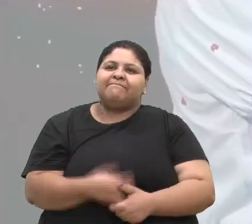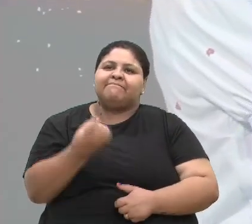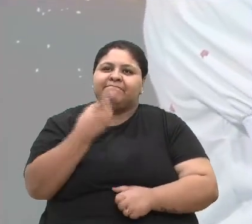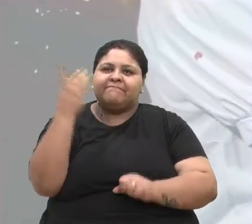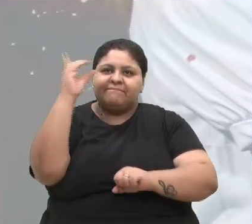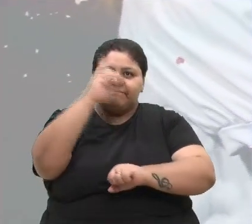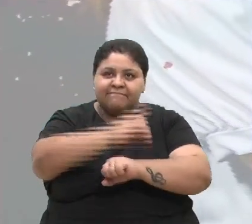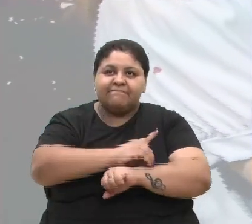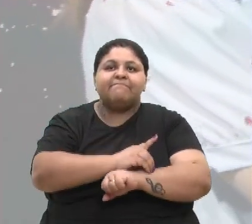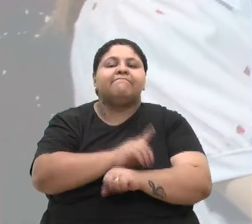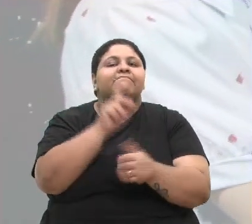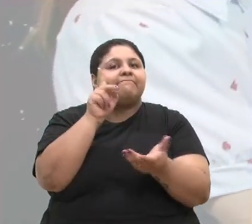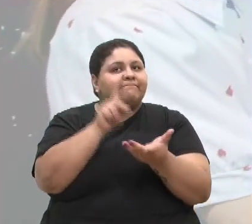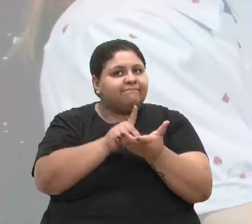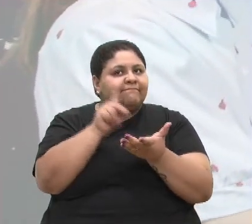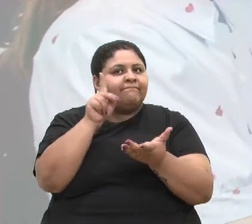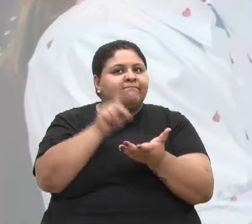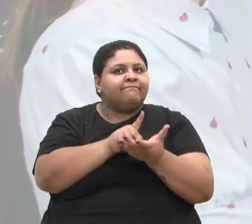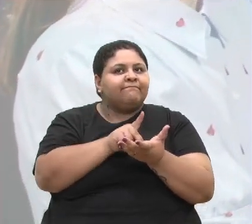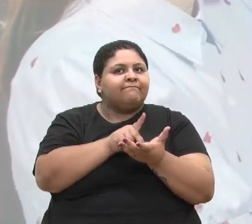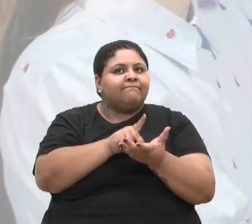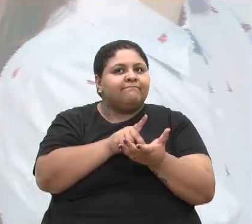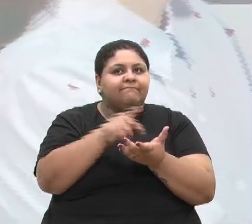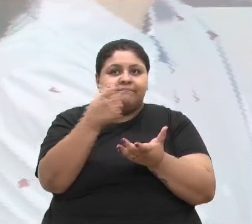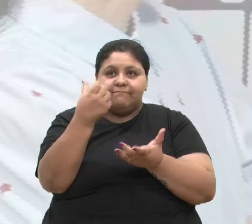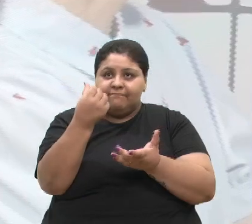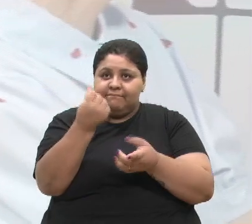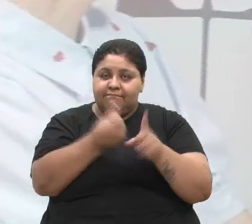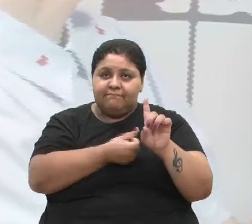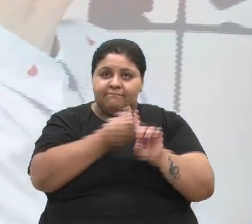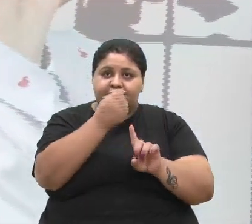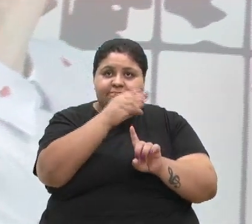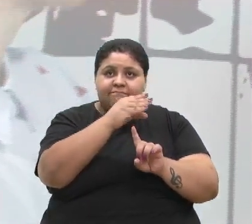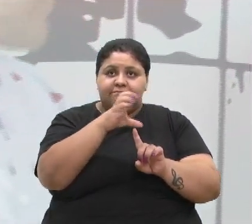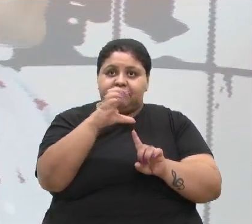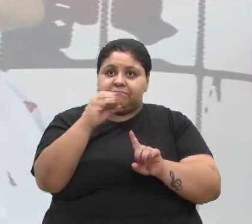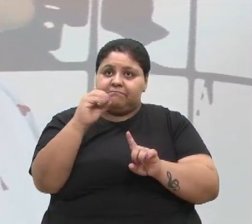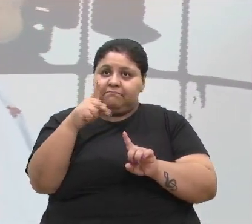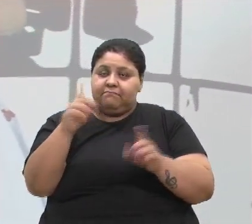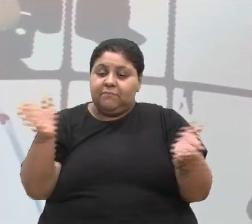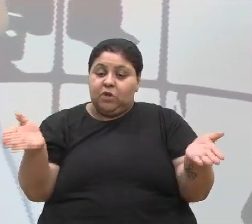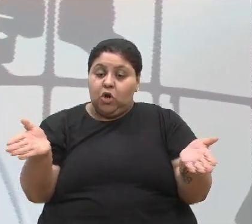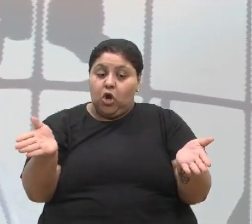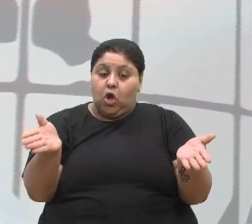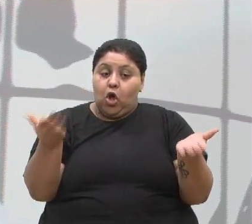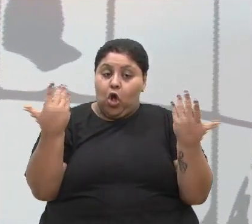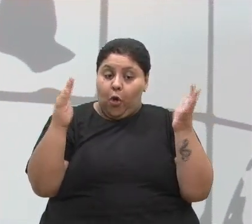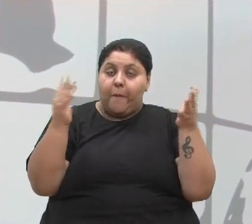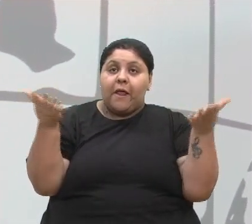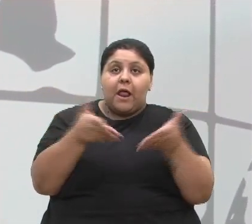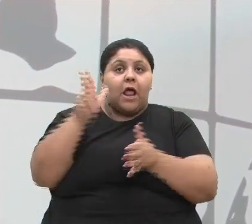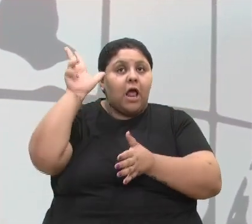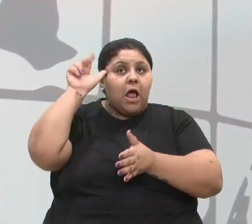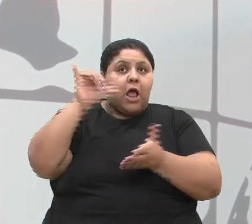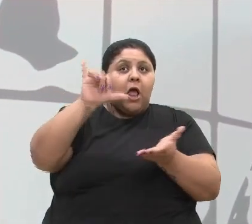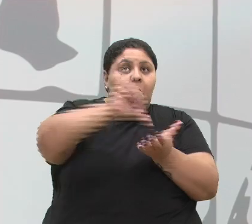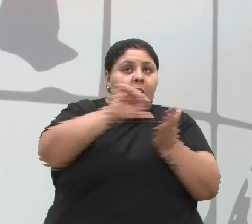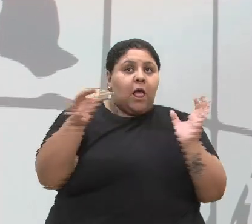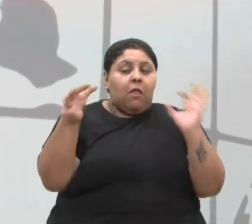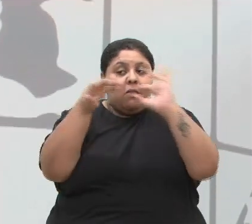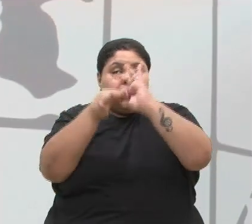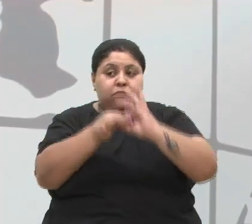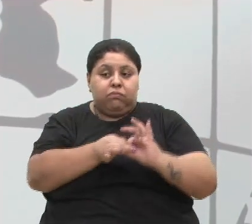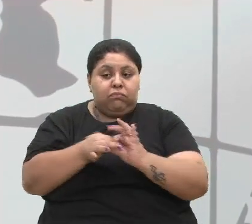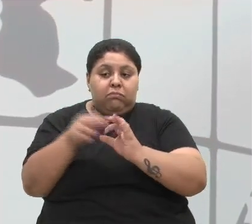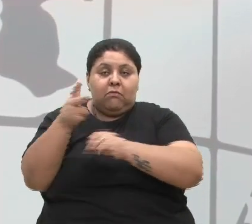Bom dia. Realmente vamos dizer assim, 6 meses do CIOP, né, que estamos comemorando agora em abril. Então, o Centro Integrado de